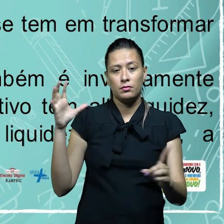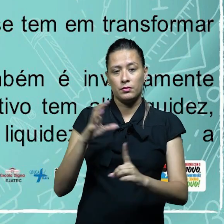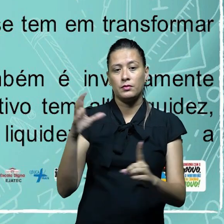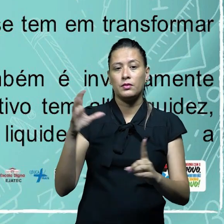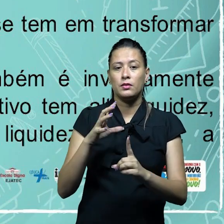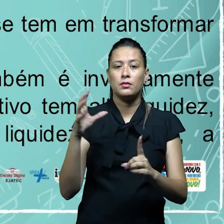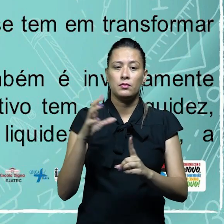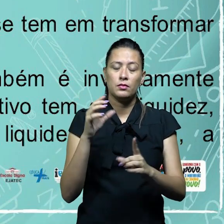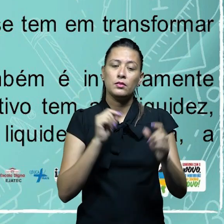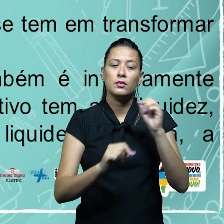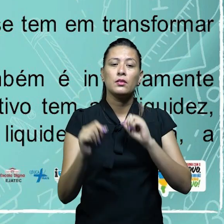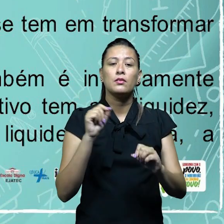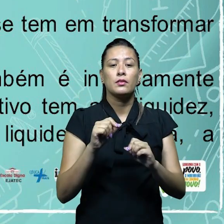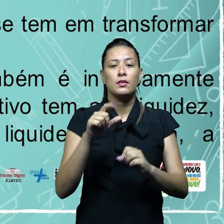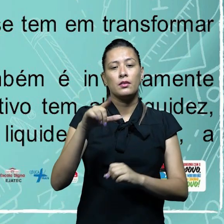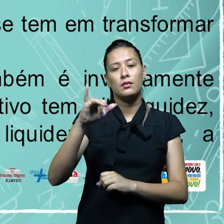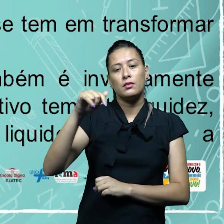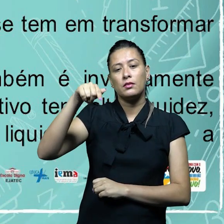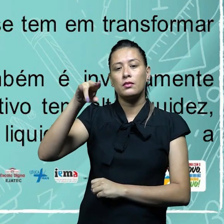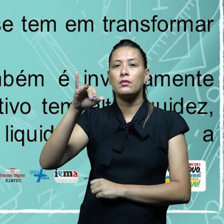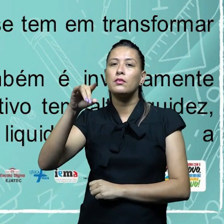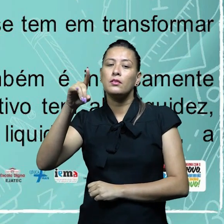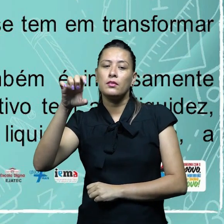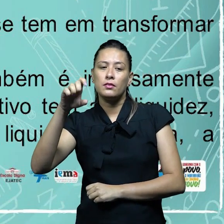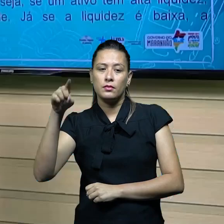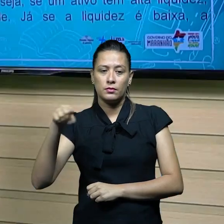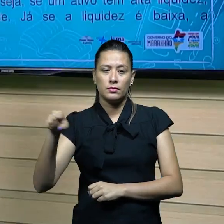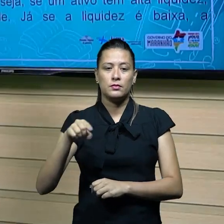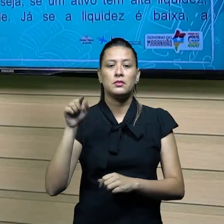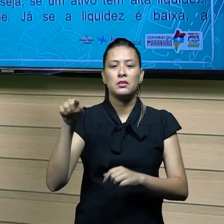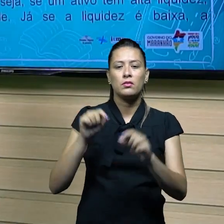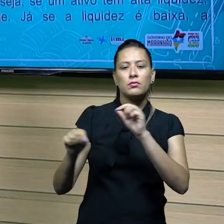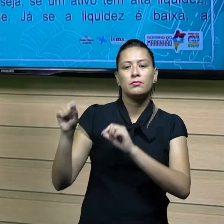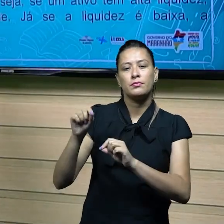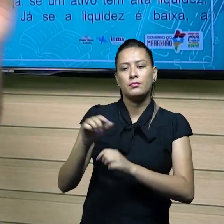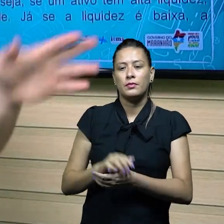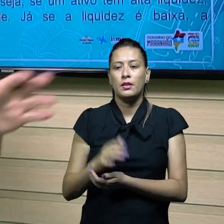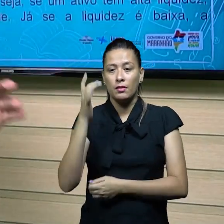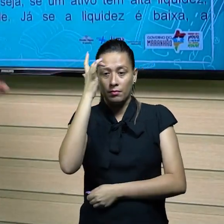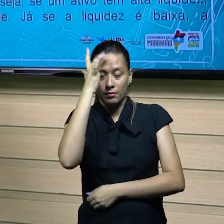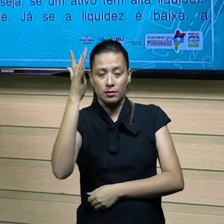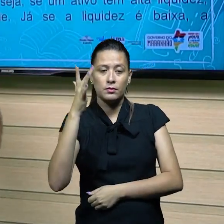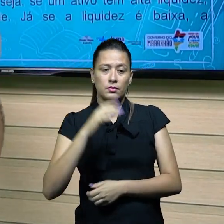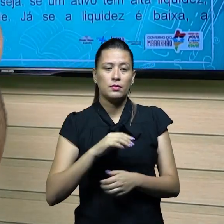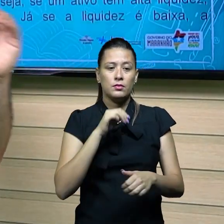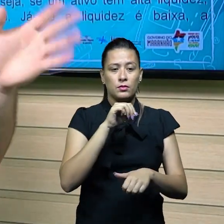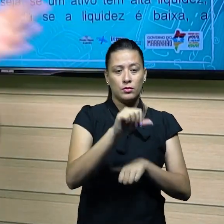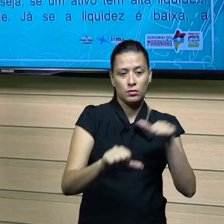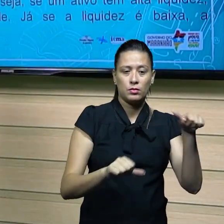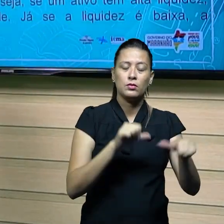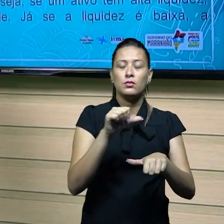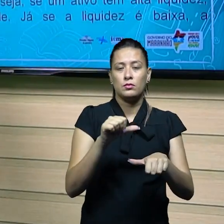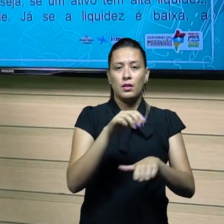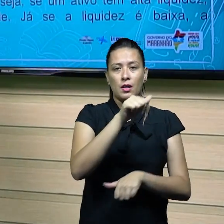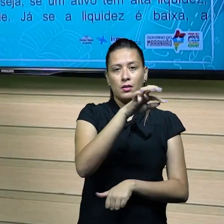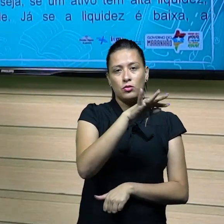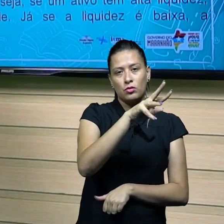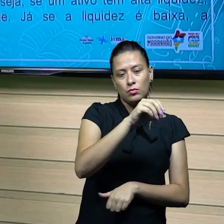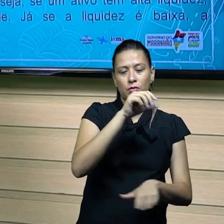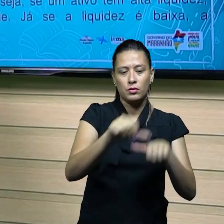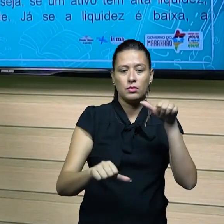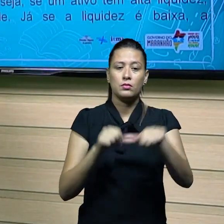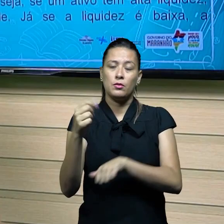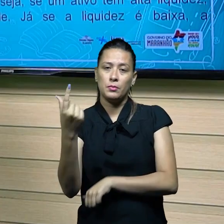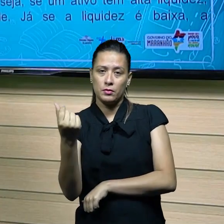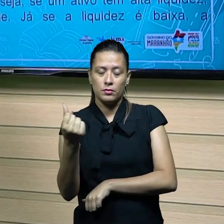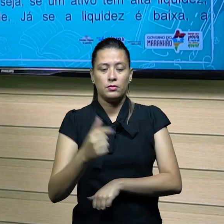tem em transformar um ativo em dinheiro. Ou seja, investir meu dinheiro na Bolsa de Valores, investir meu dinheiro na situação X, e aí eu posso retirá-lo a qualquer momento, de